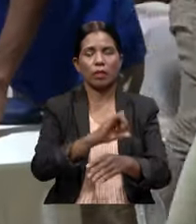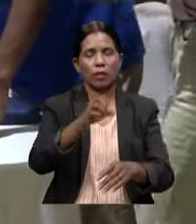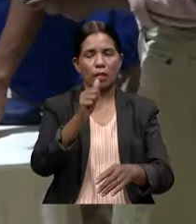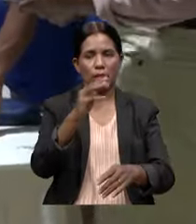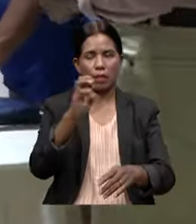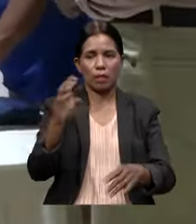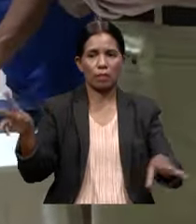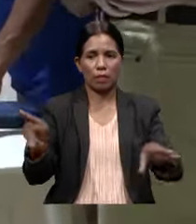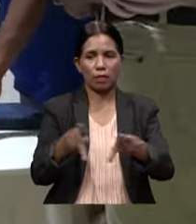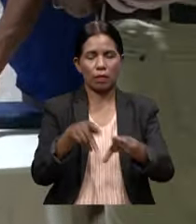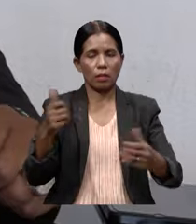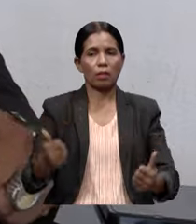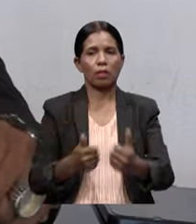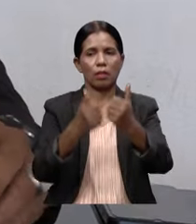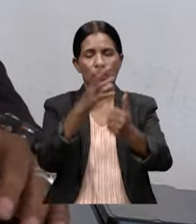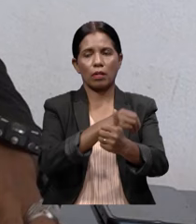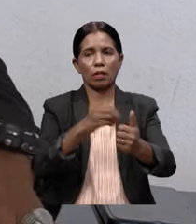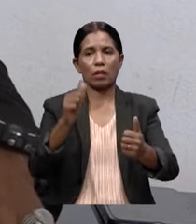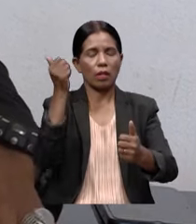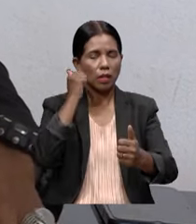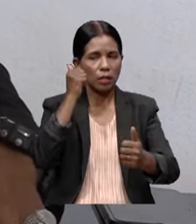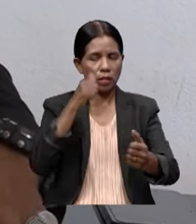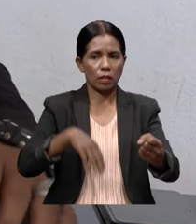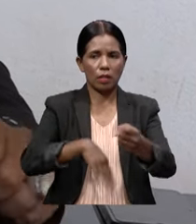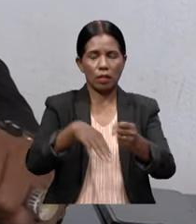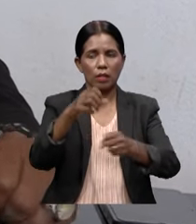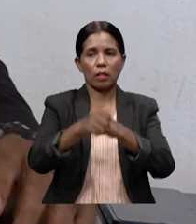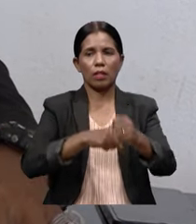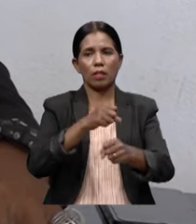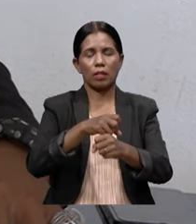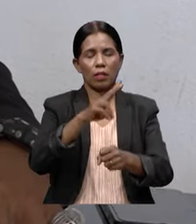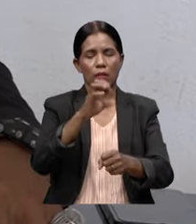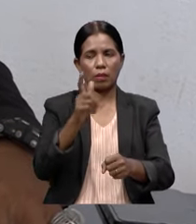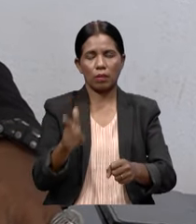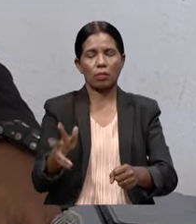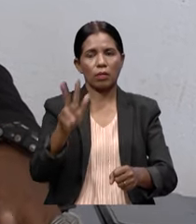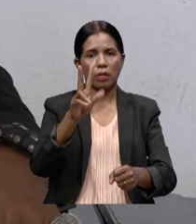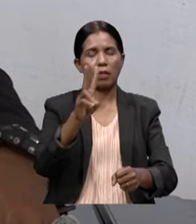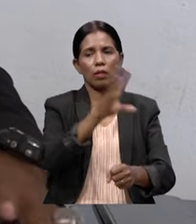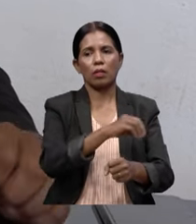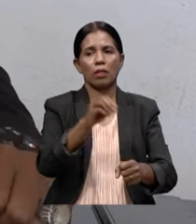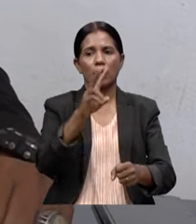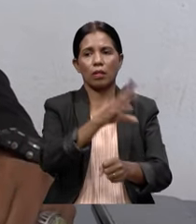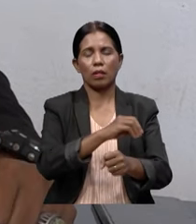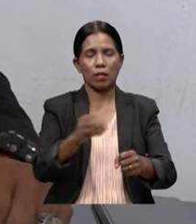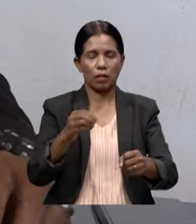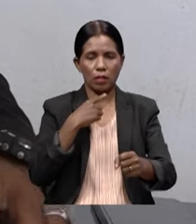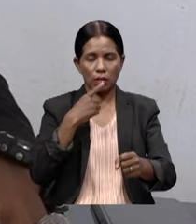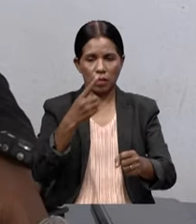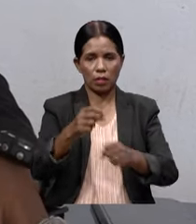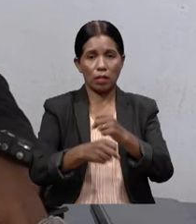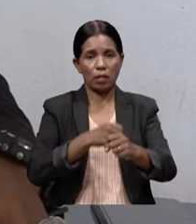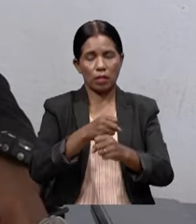Soares, onde participa em jogo qualificação Asian Football Confederation, tina Rio Rua Ronulo AFC U19 Championship Qualificação, tina